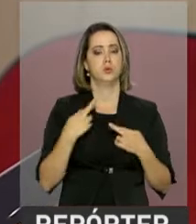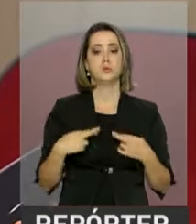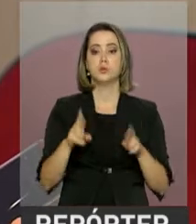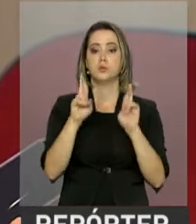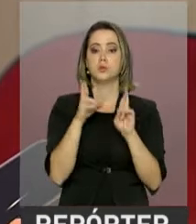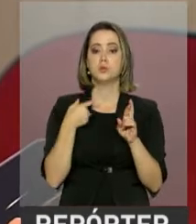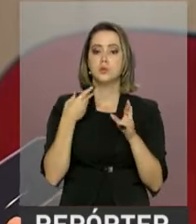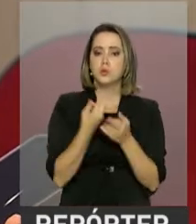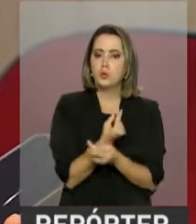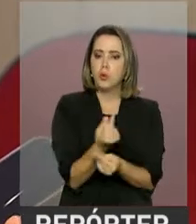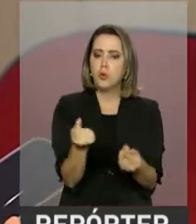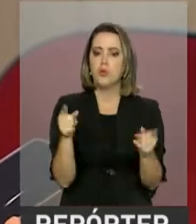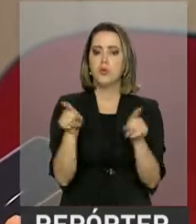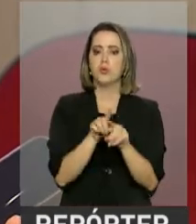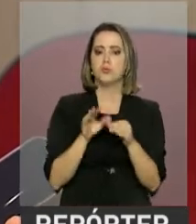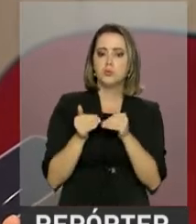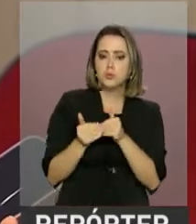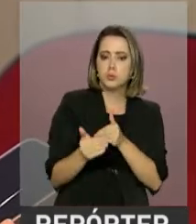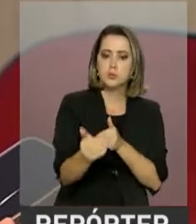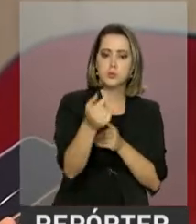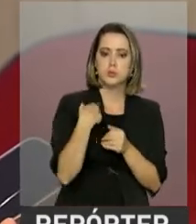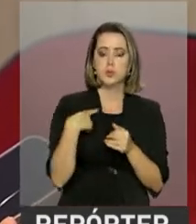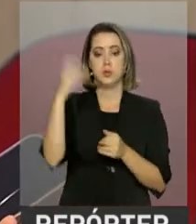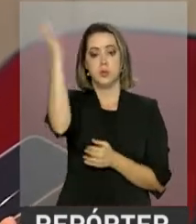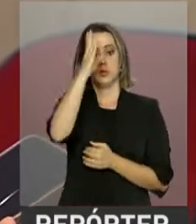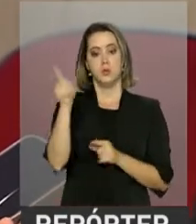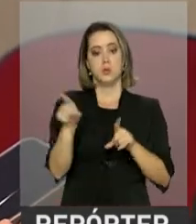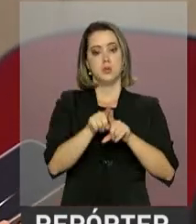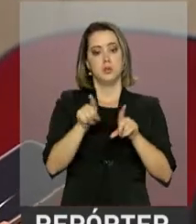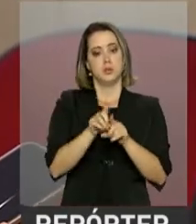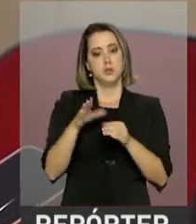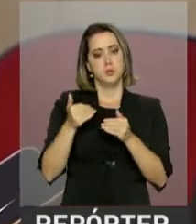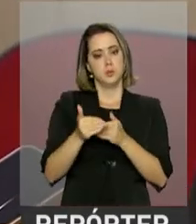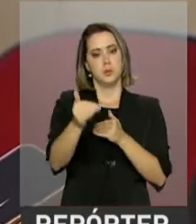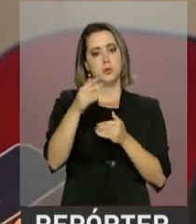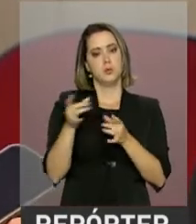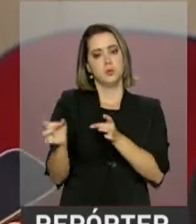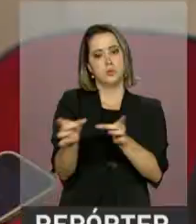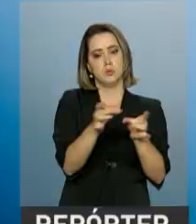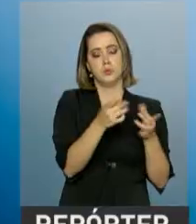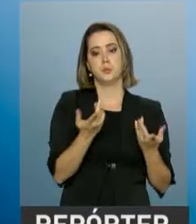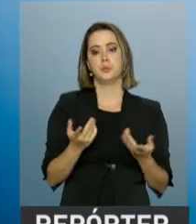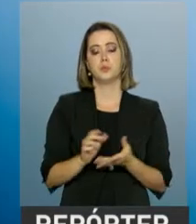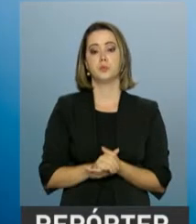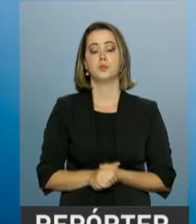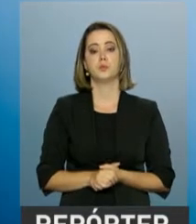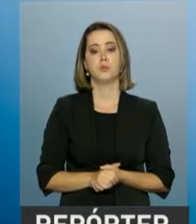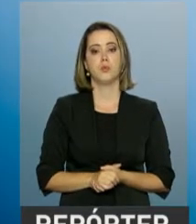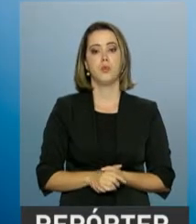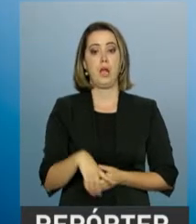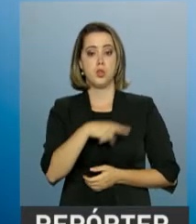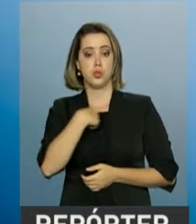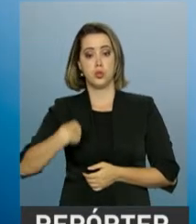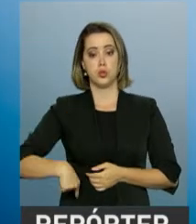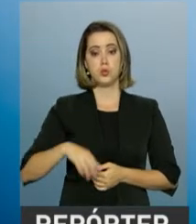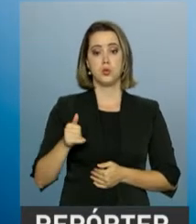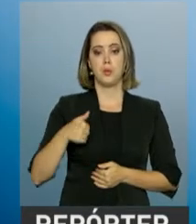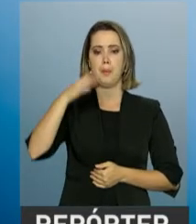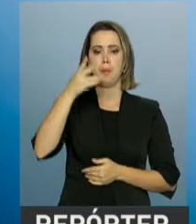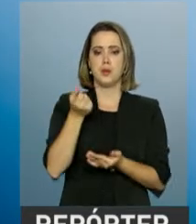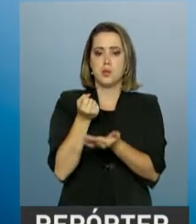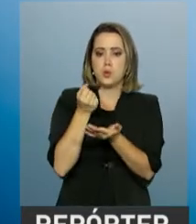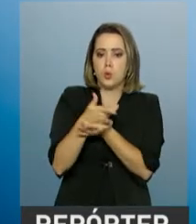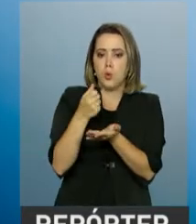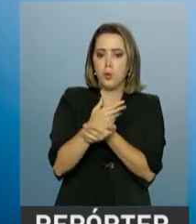aumente também o volume exportado desses desses produtos que têm boa aceitação no mercado internacional a china continua sendo o país que mais